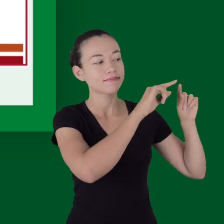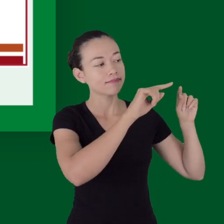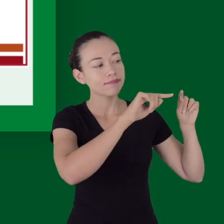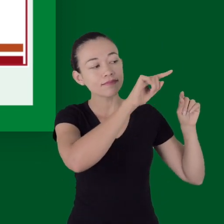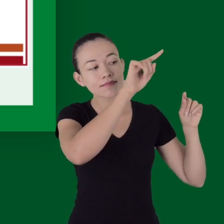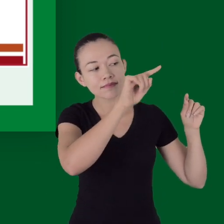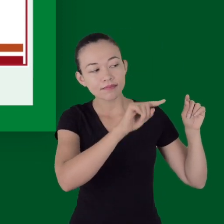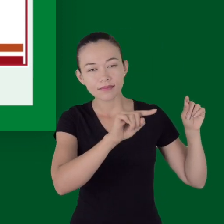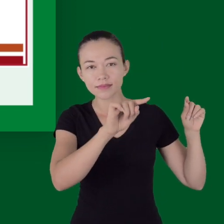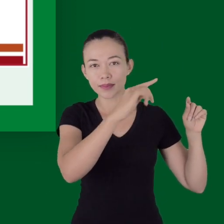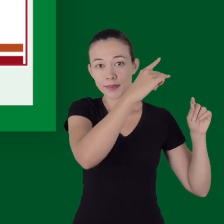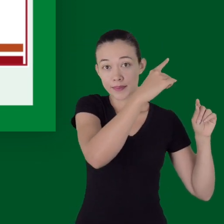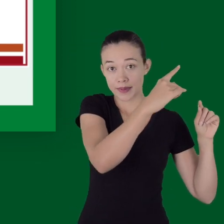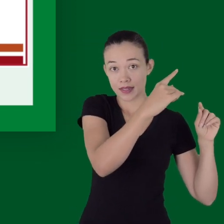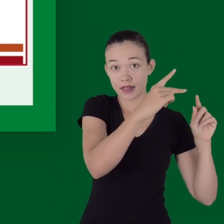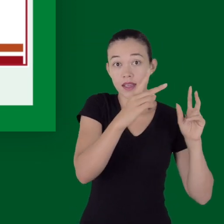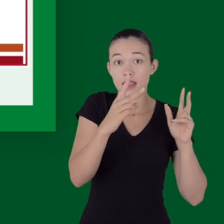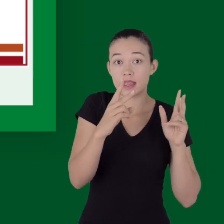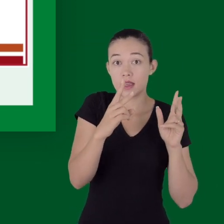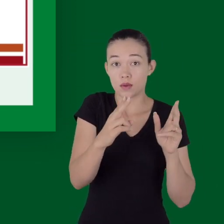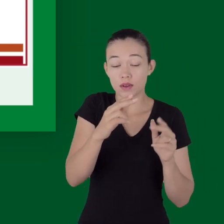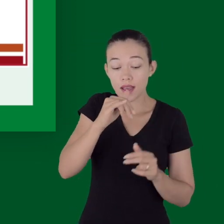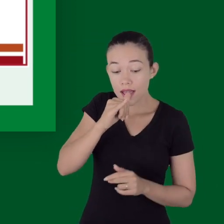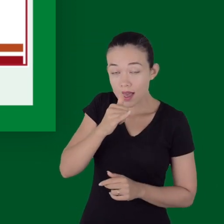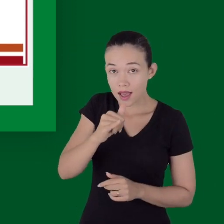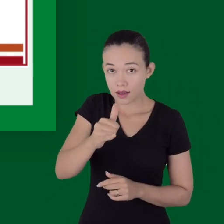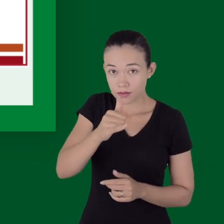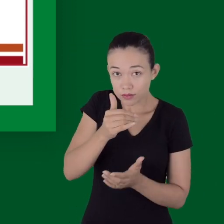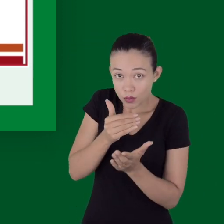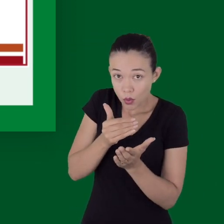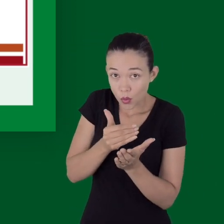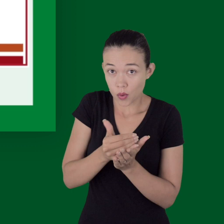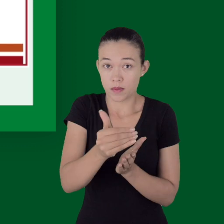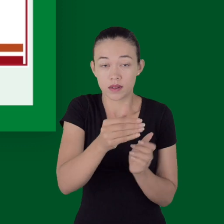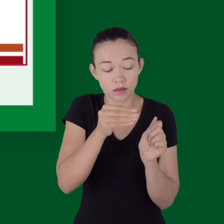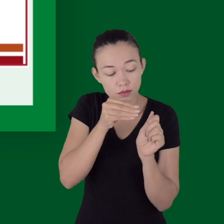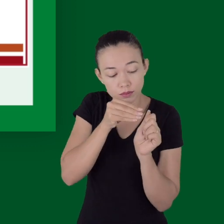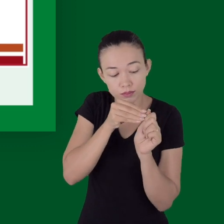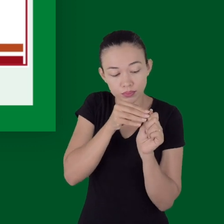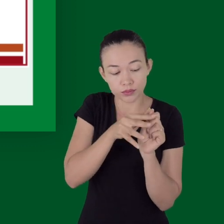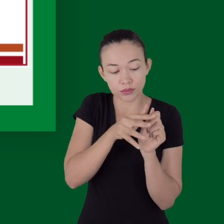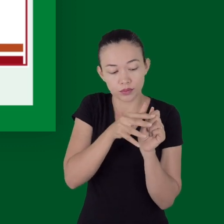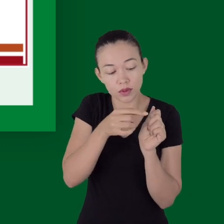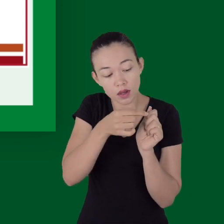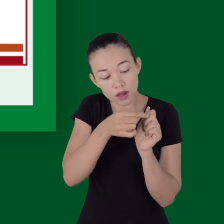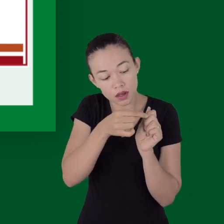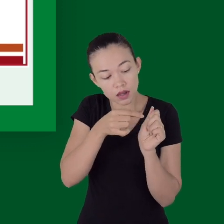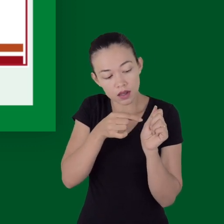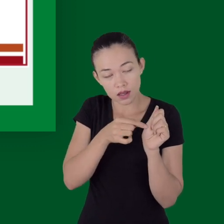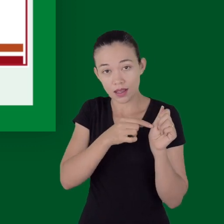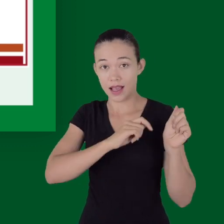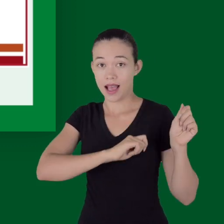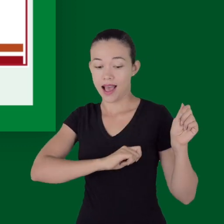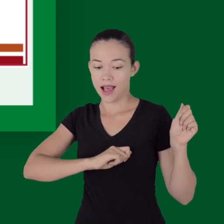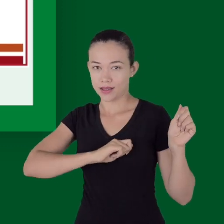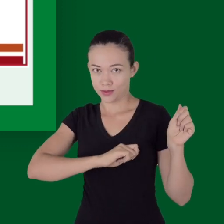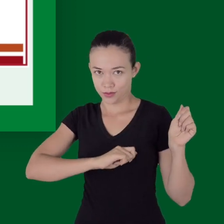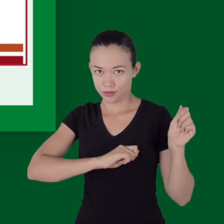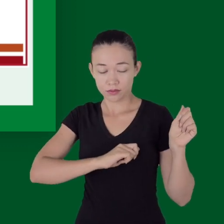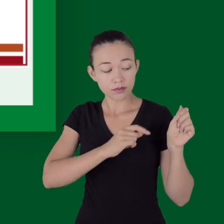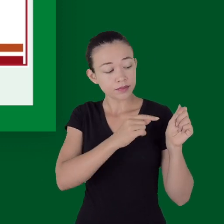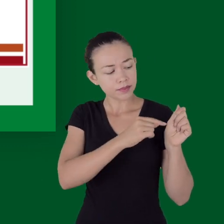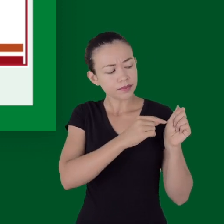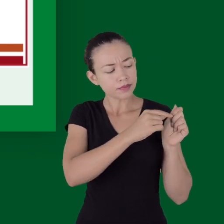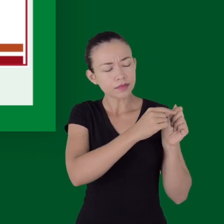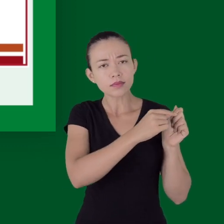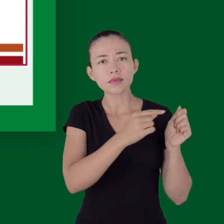P é a formação do impulso elétrico, formação com a despolarização do átrio, que é a onda P.